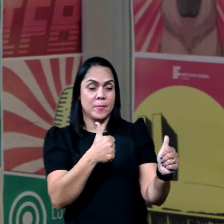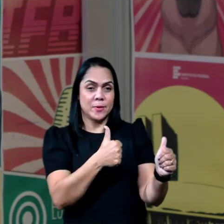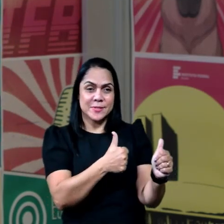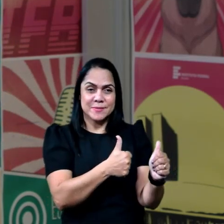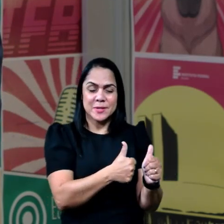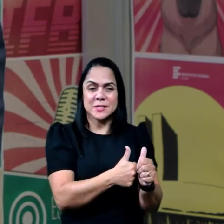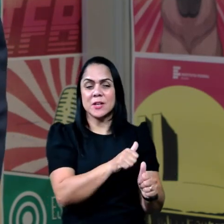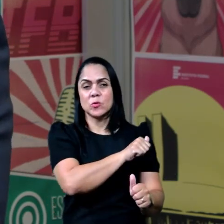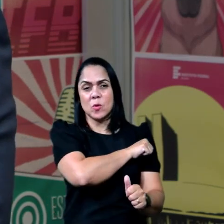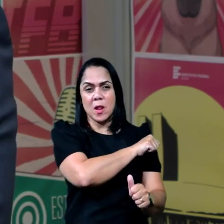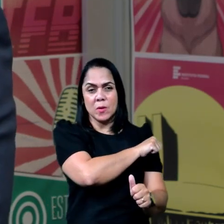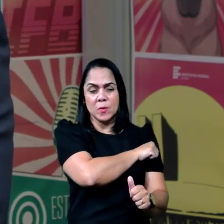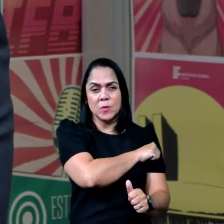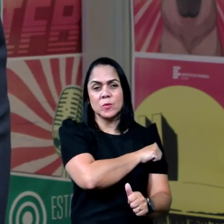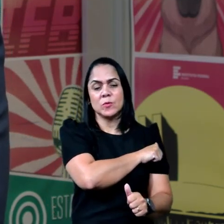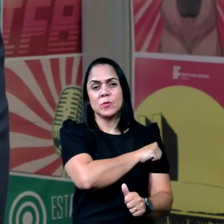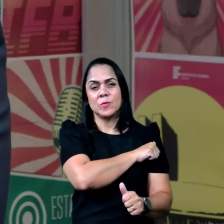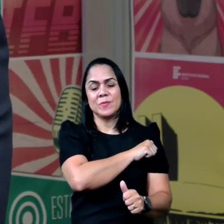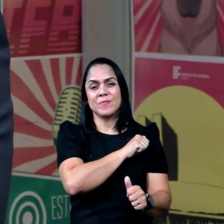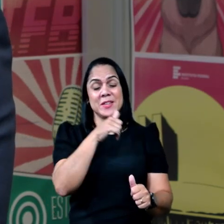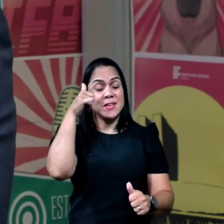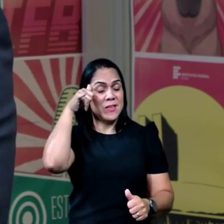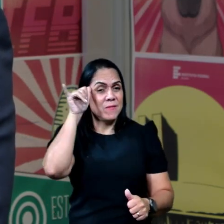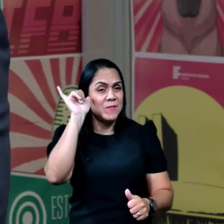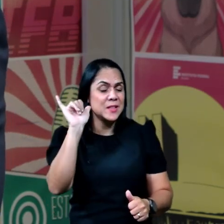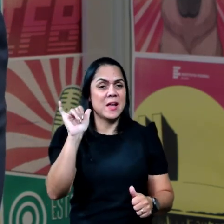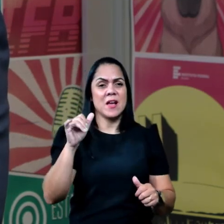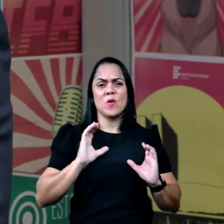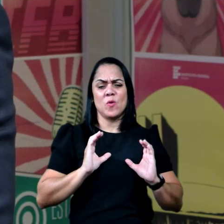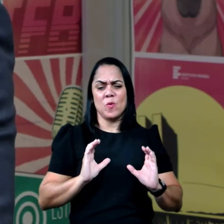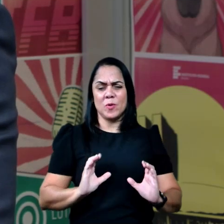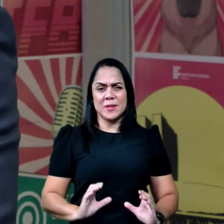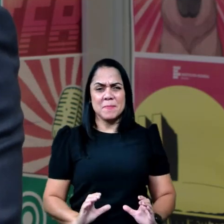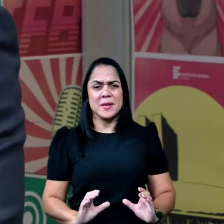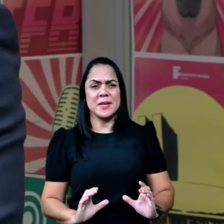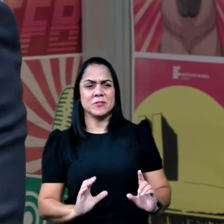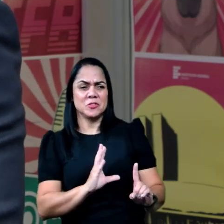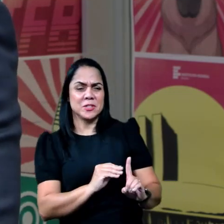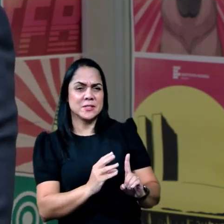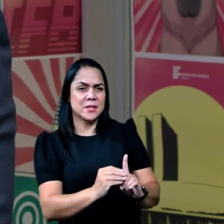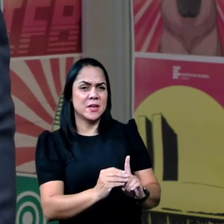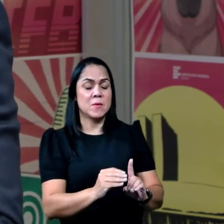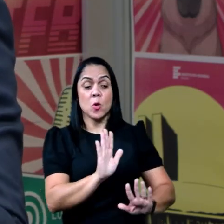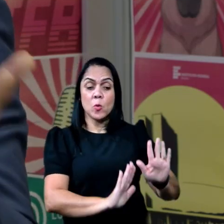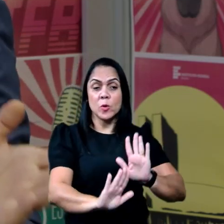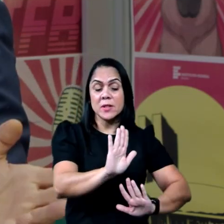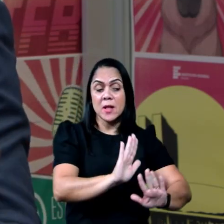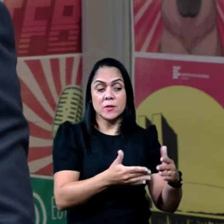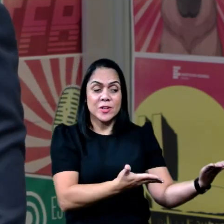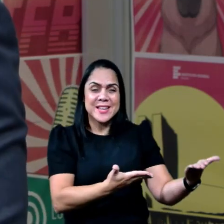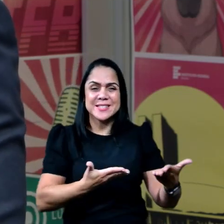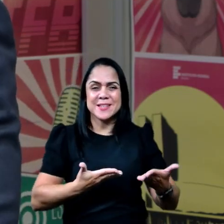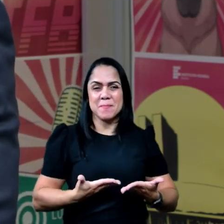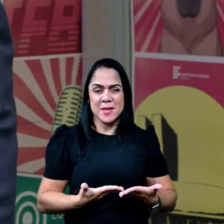com alunos e alunas, para evitar esse tipo de comportamento, ter alguns cuidados quando vai receber, sala, né, deixar